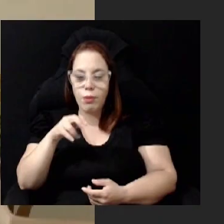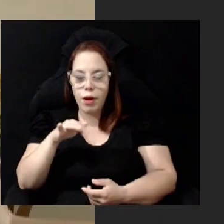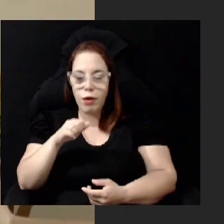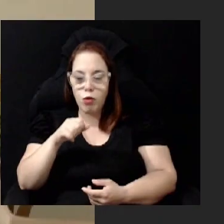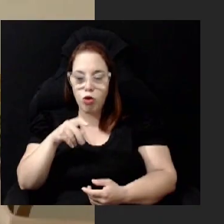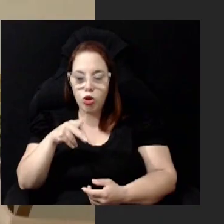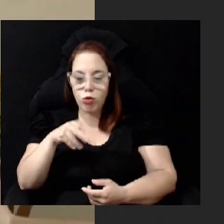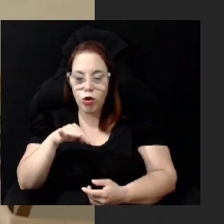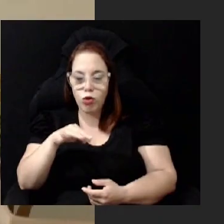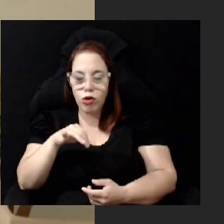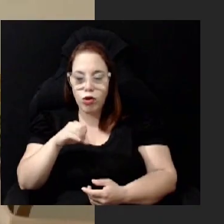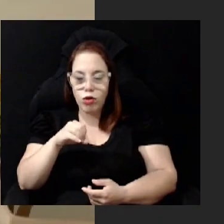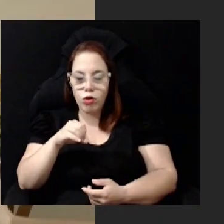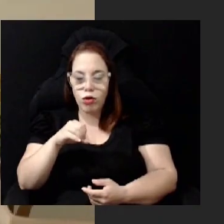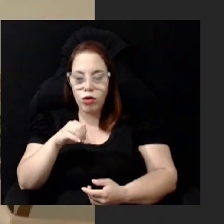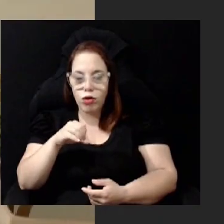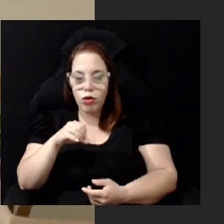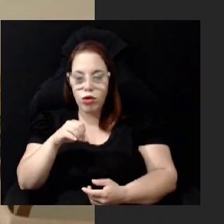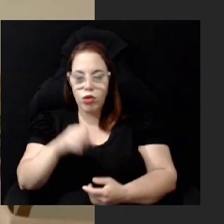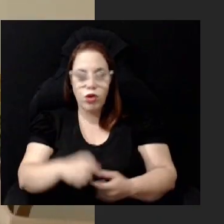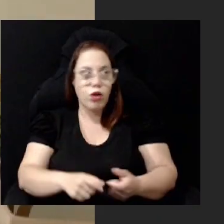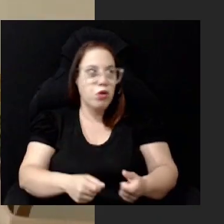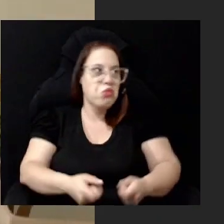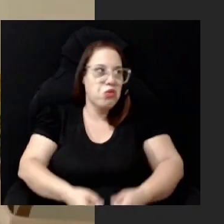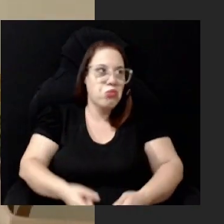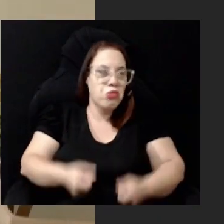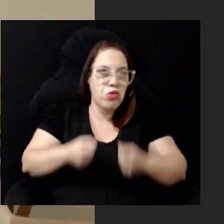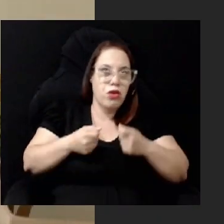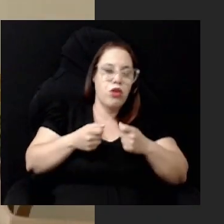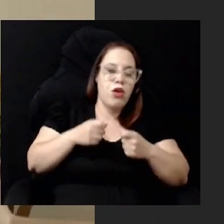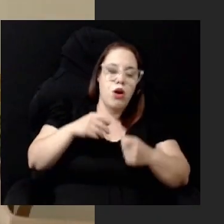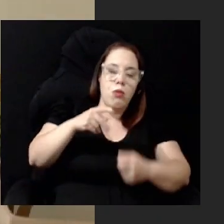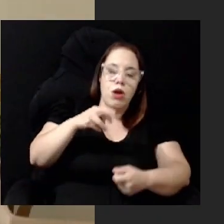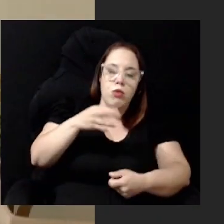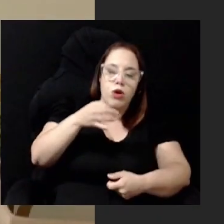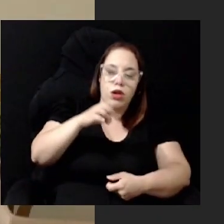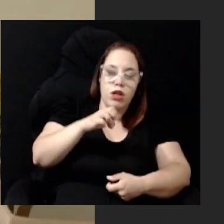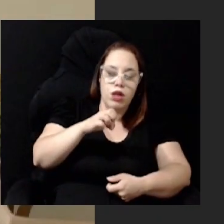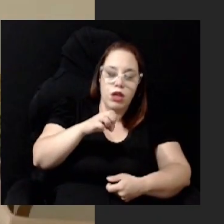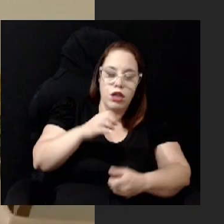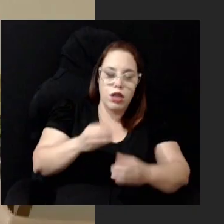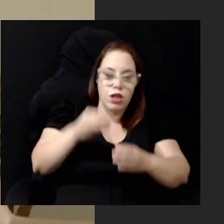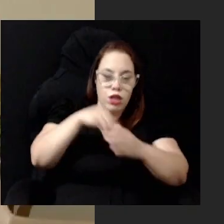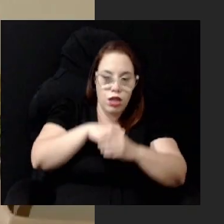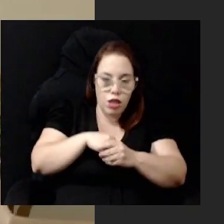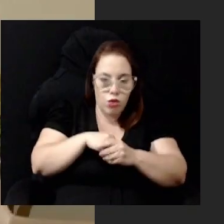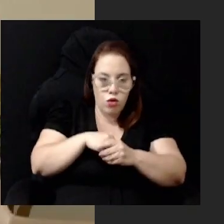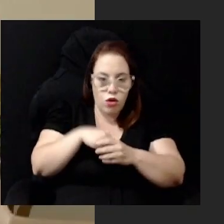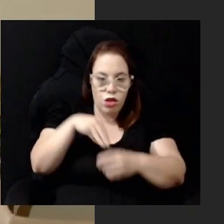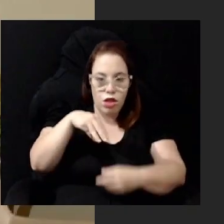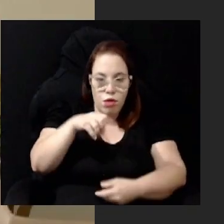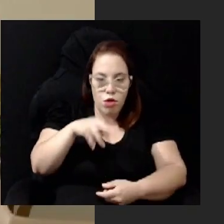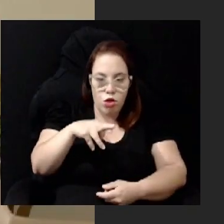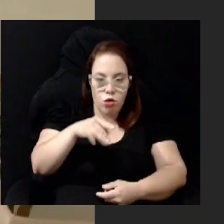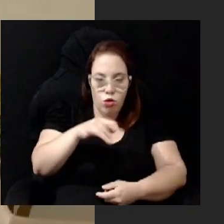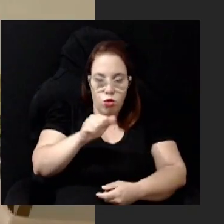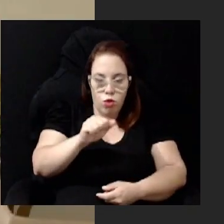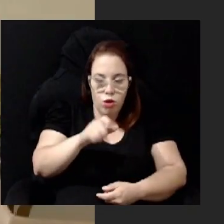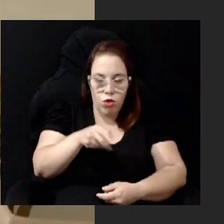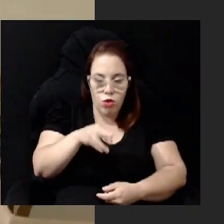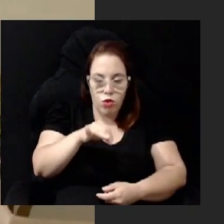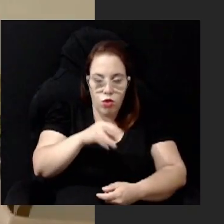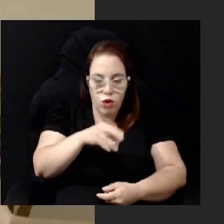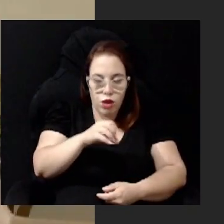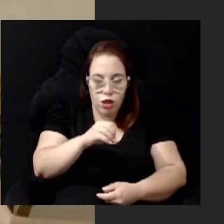é um tumor primário do osso, ele vem do plasmócito, que está dentro da medula óssea, mas é um tumor muito